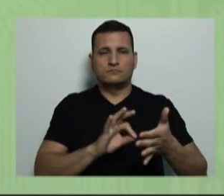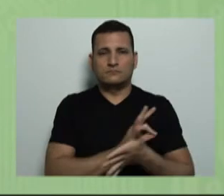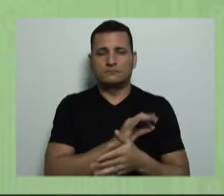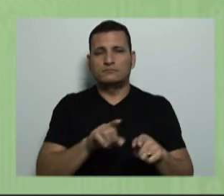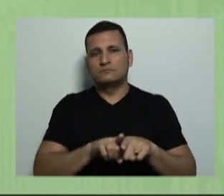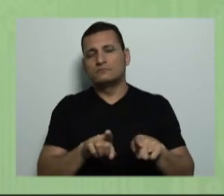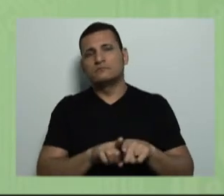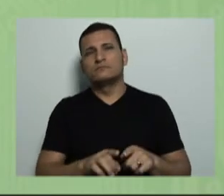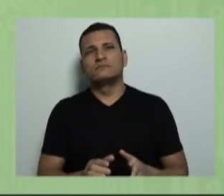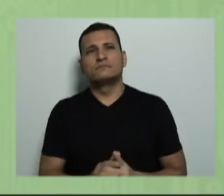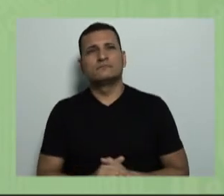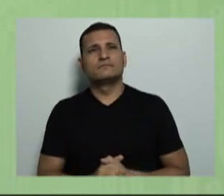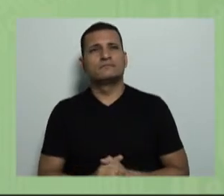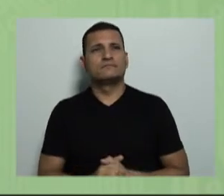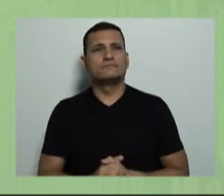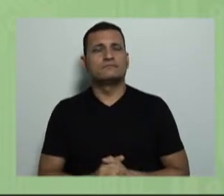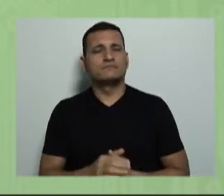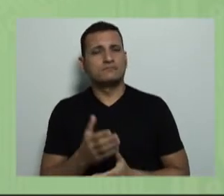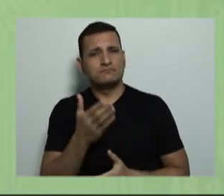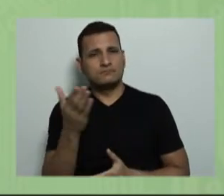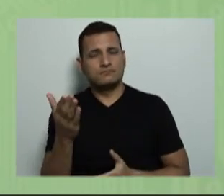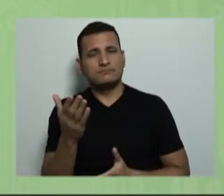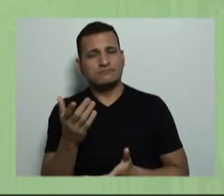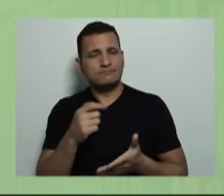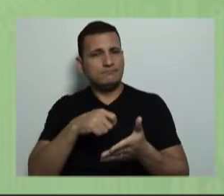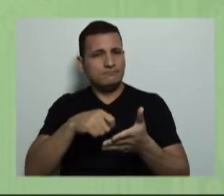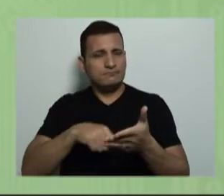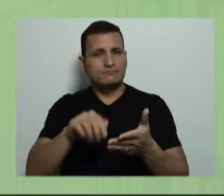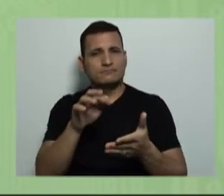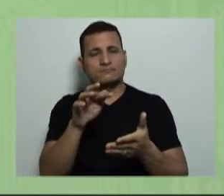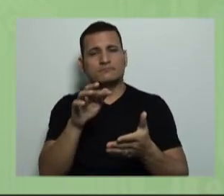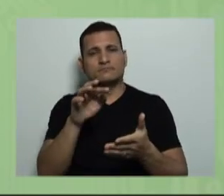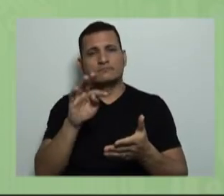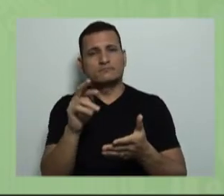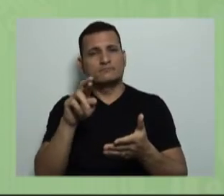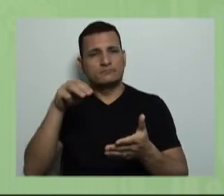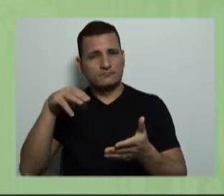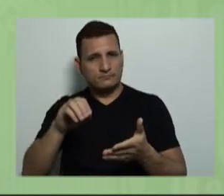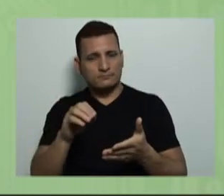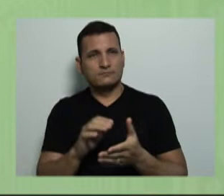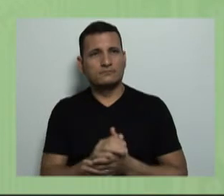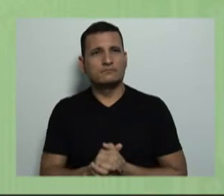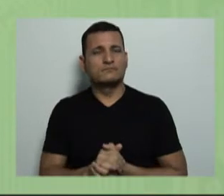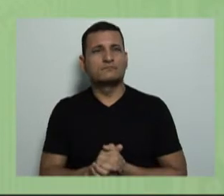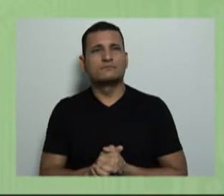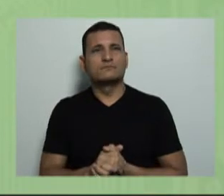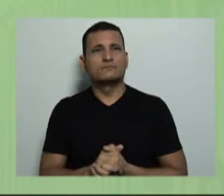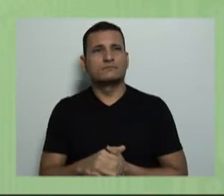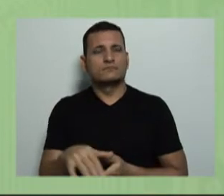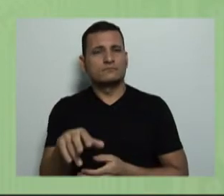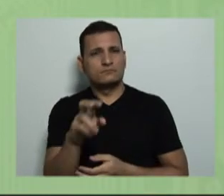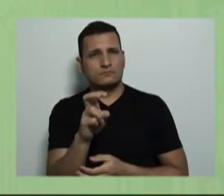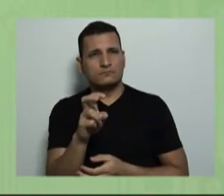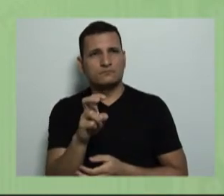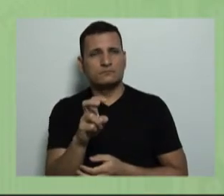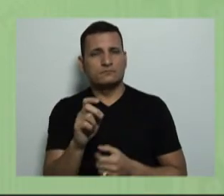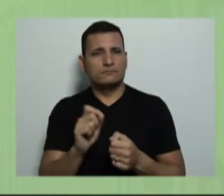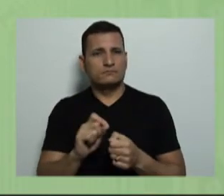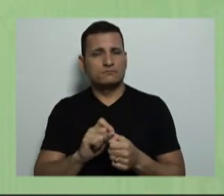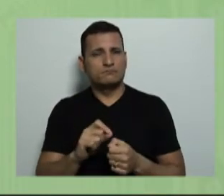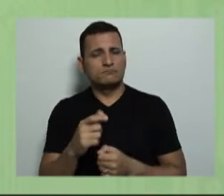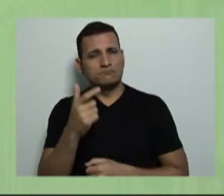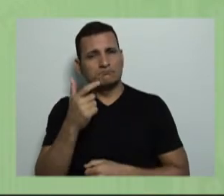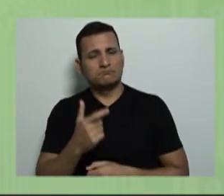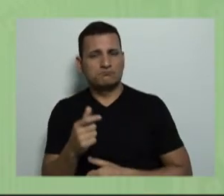seu cumprimento. Conforme a gente tinha dito, é o preenchimento do termo de compromisso de estágio. 5. Fazer sua